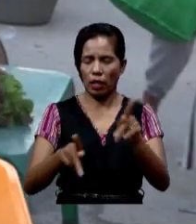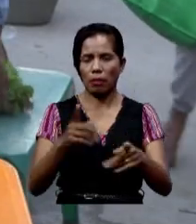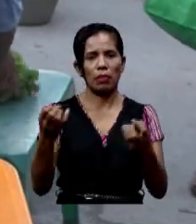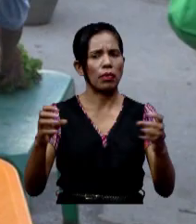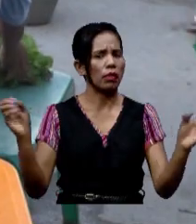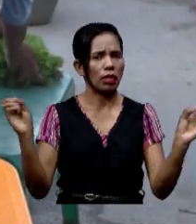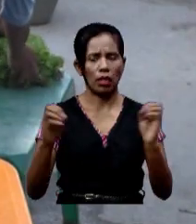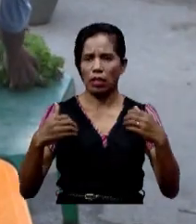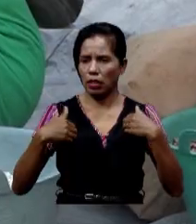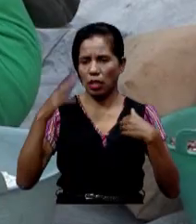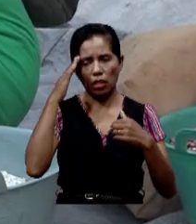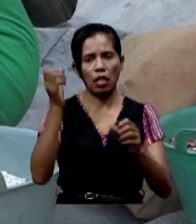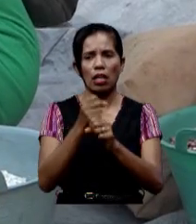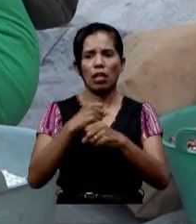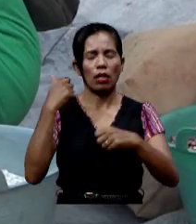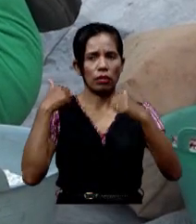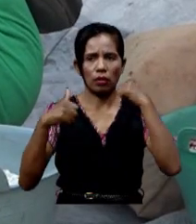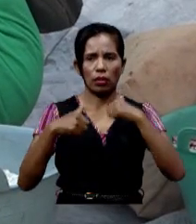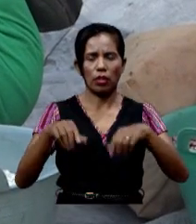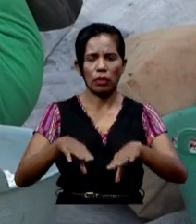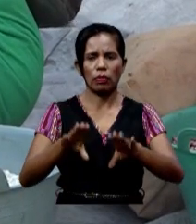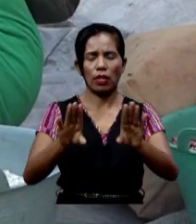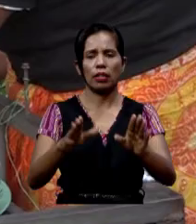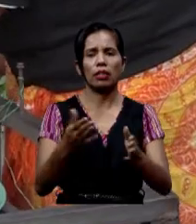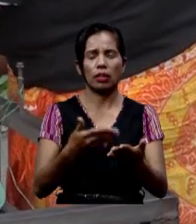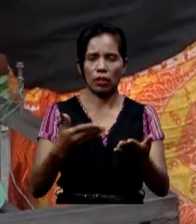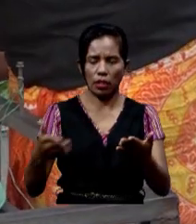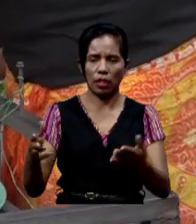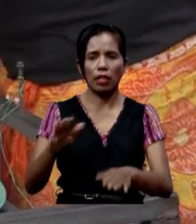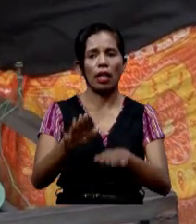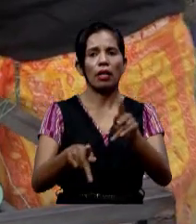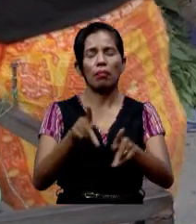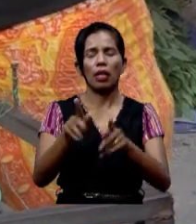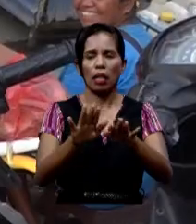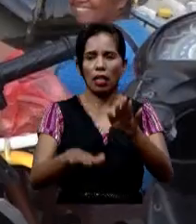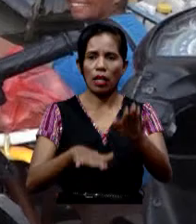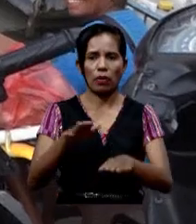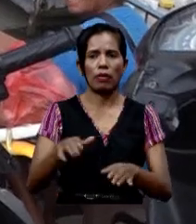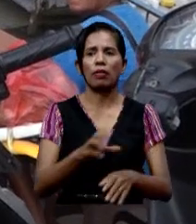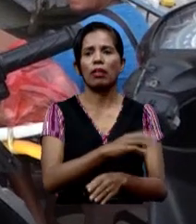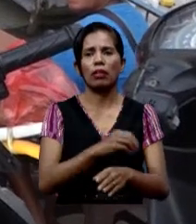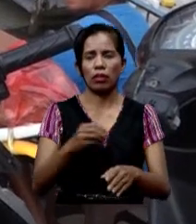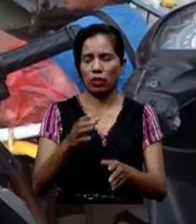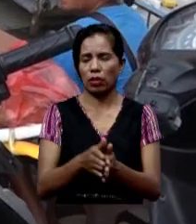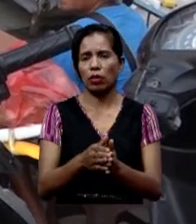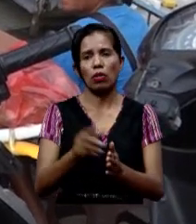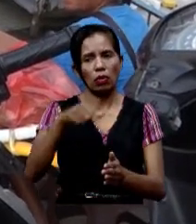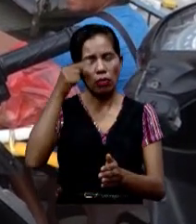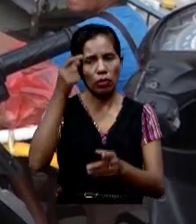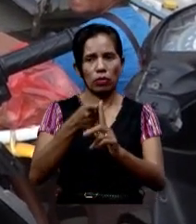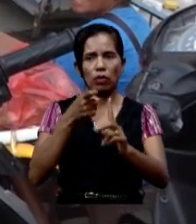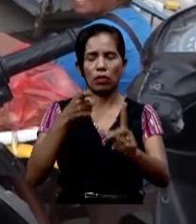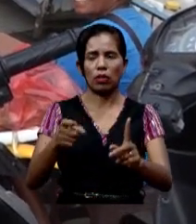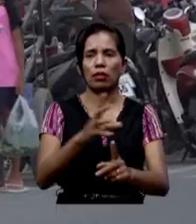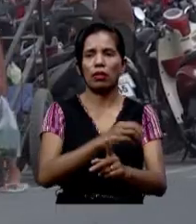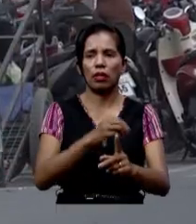ia consciência, lá atividade de negócio ia trotuar letem. Também é, governo lhe secretário de Estado toponimia na organização